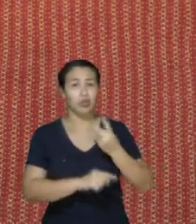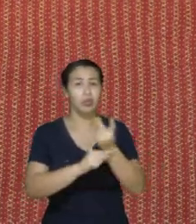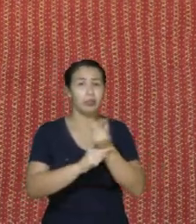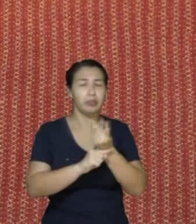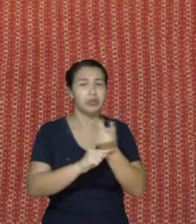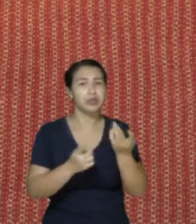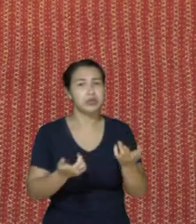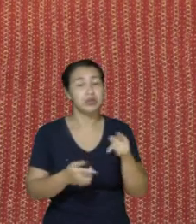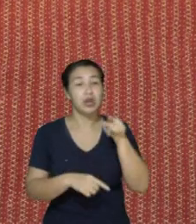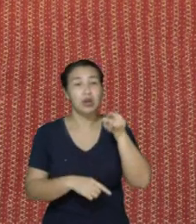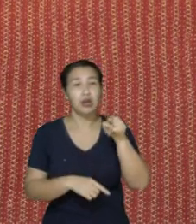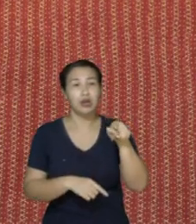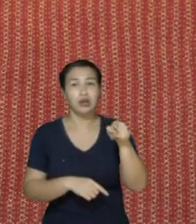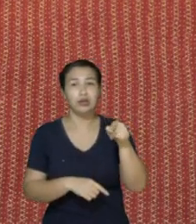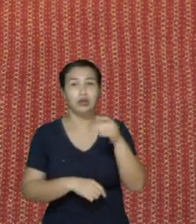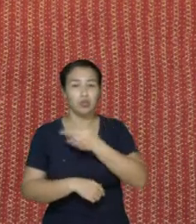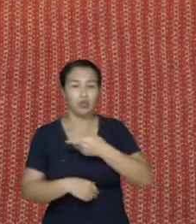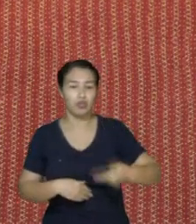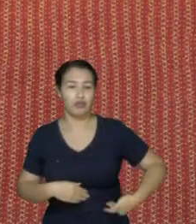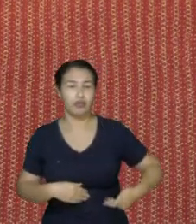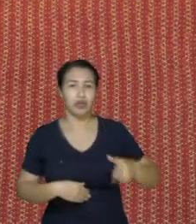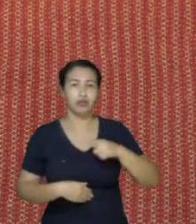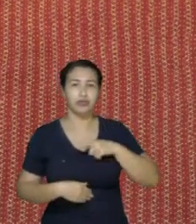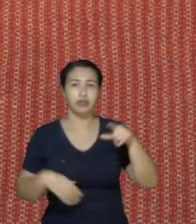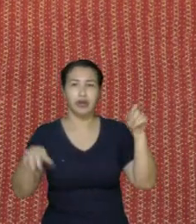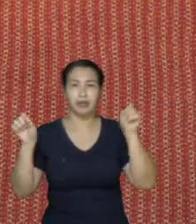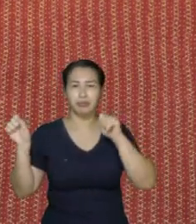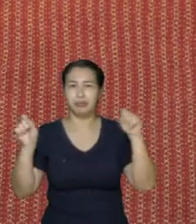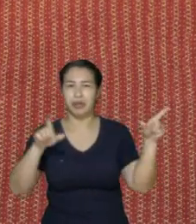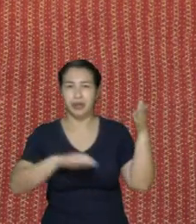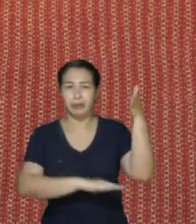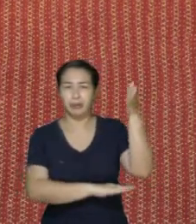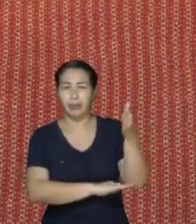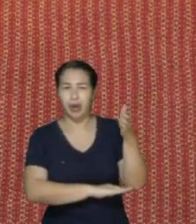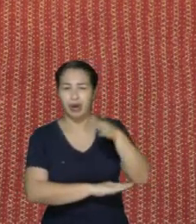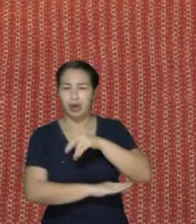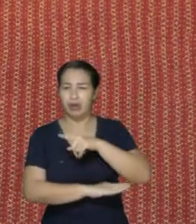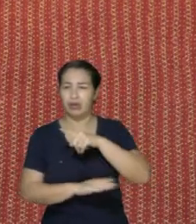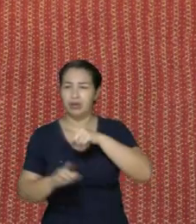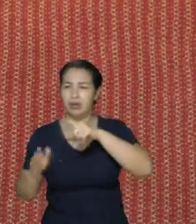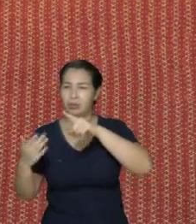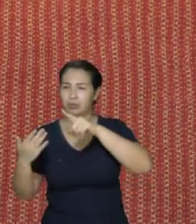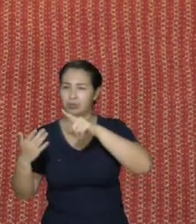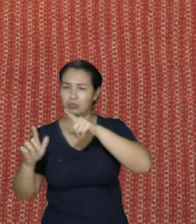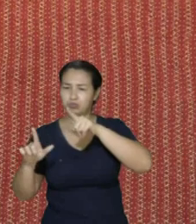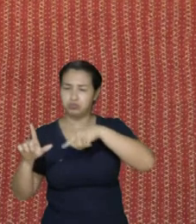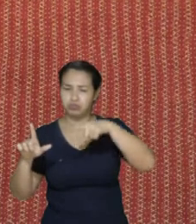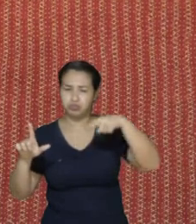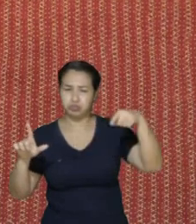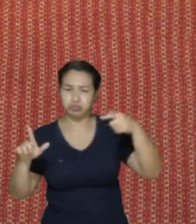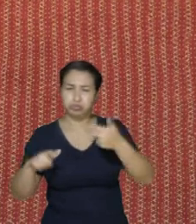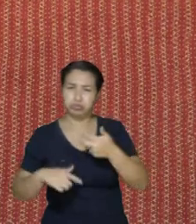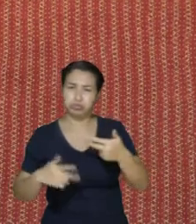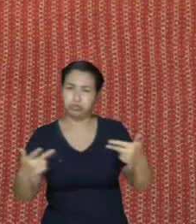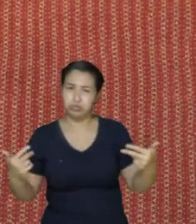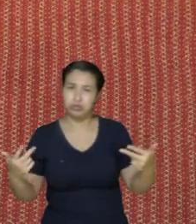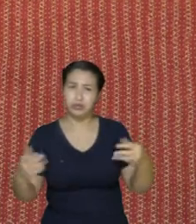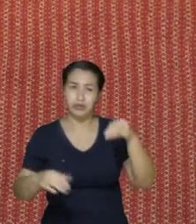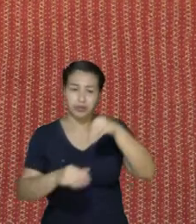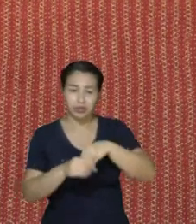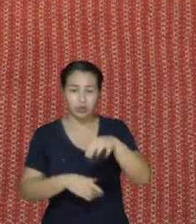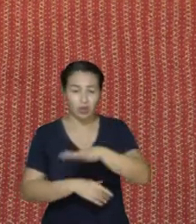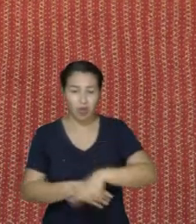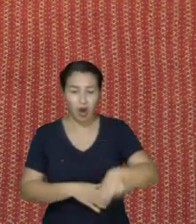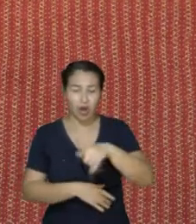pelos painéis e pelos gráficos, enfim, infinitos que ele mostrava, e justamente dentro de uma área que tem